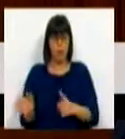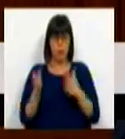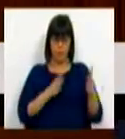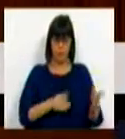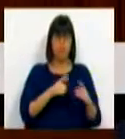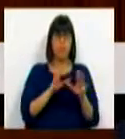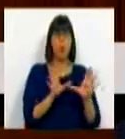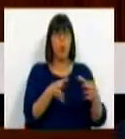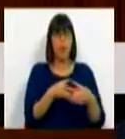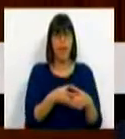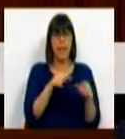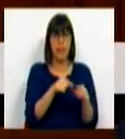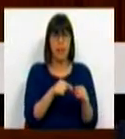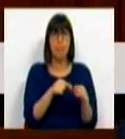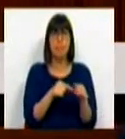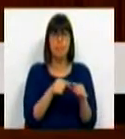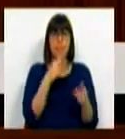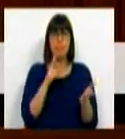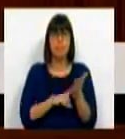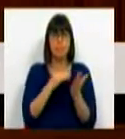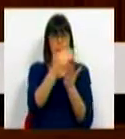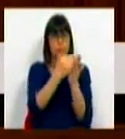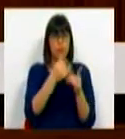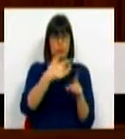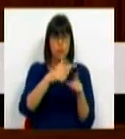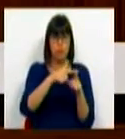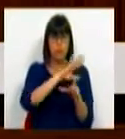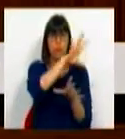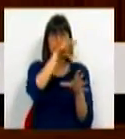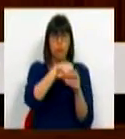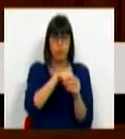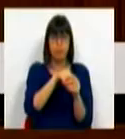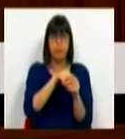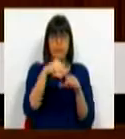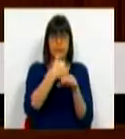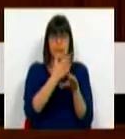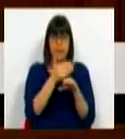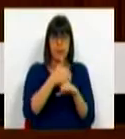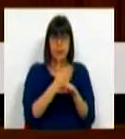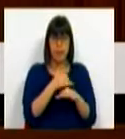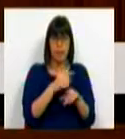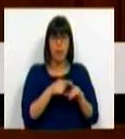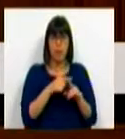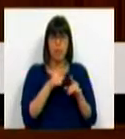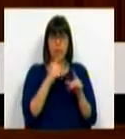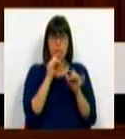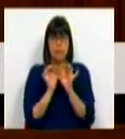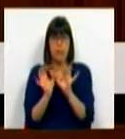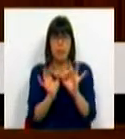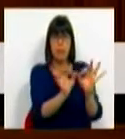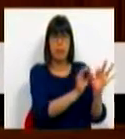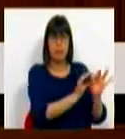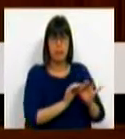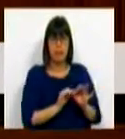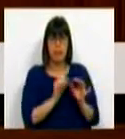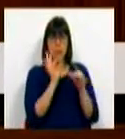de imparidade coletiva, onde, no fundo, a carteira de crédito é agregada por segmentos que se procuram que sejam homogéneos do ponto de